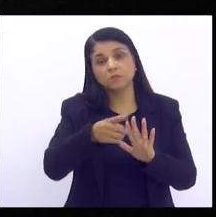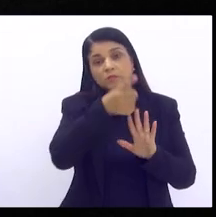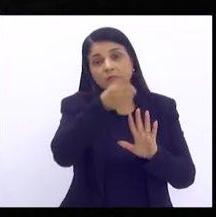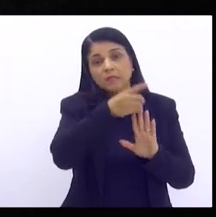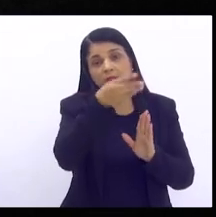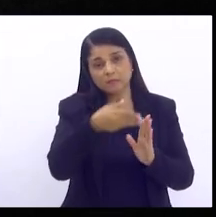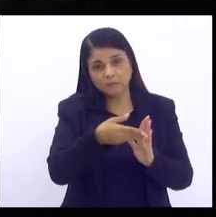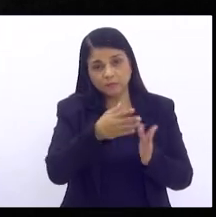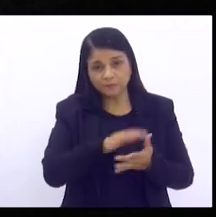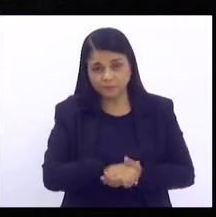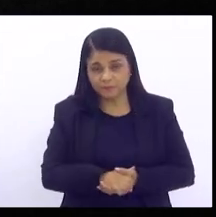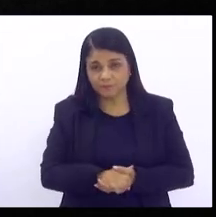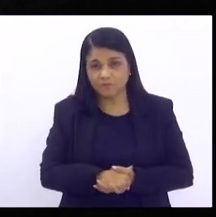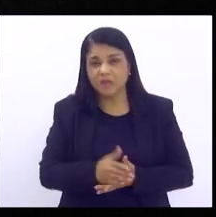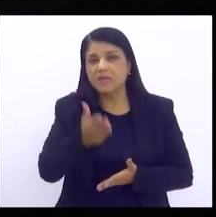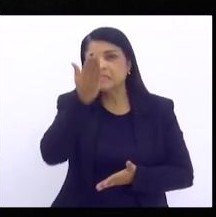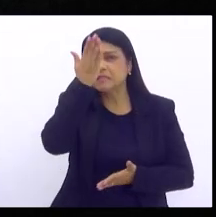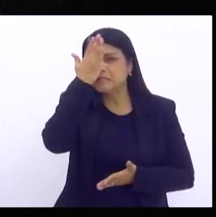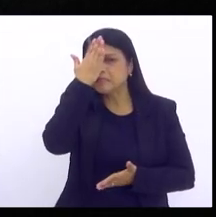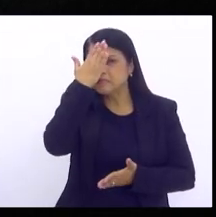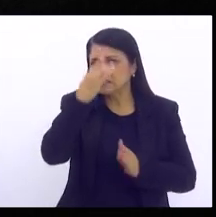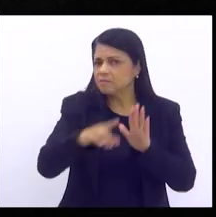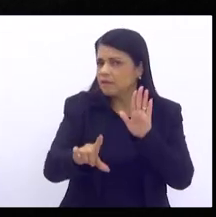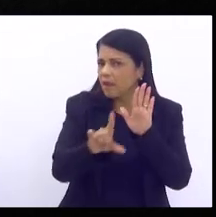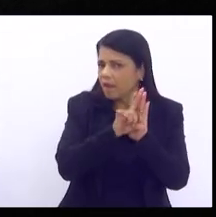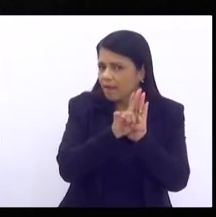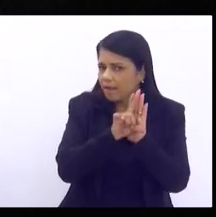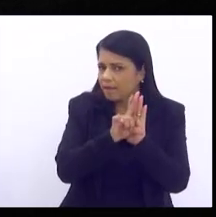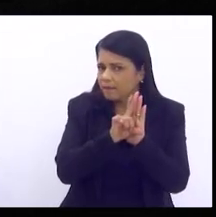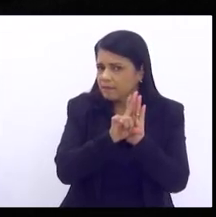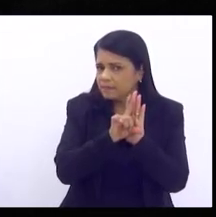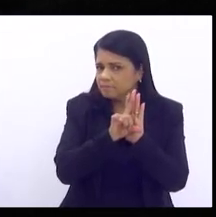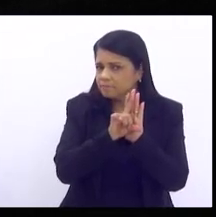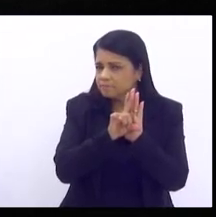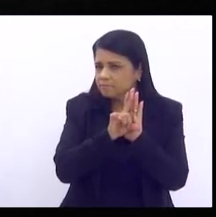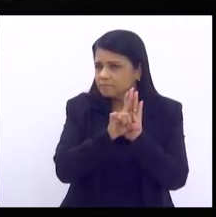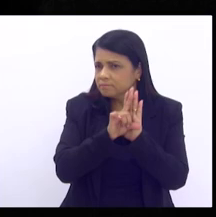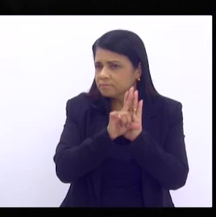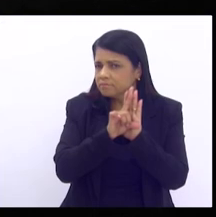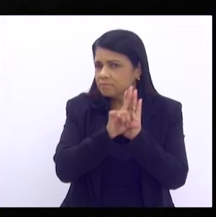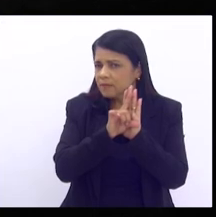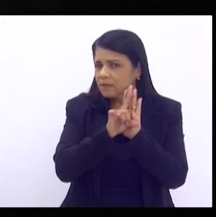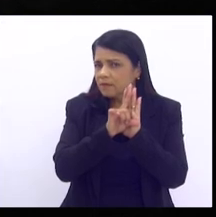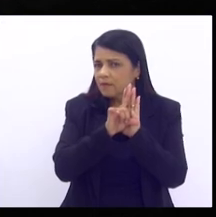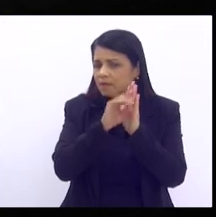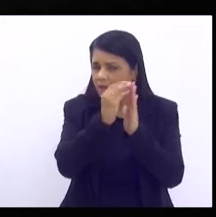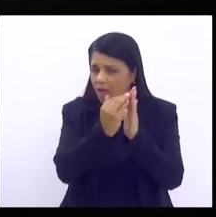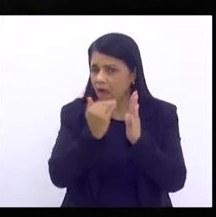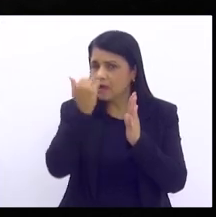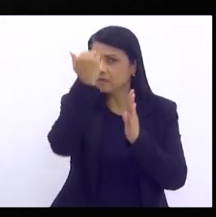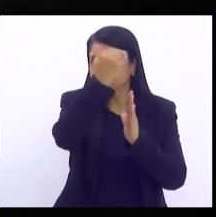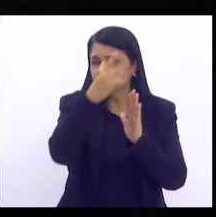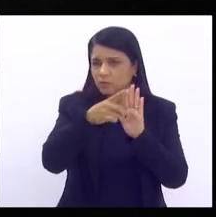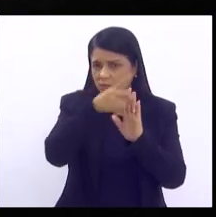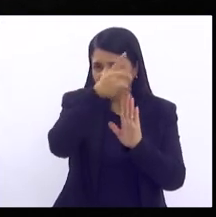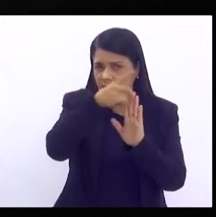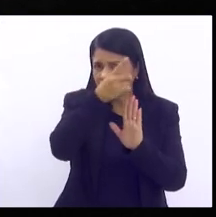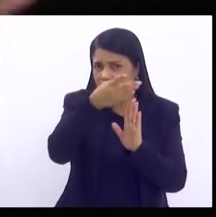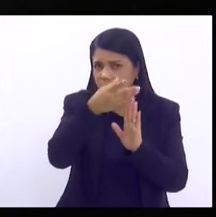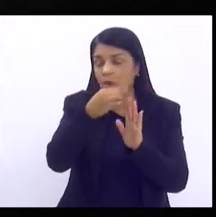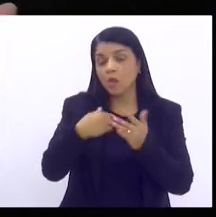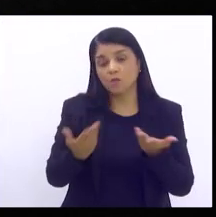Mas a gente sabe que uma lei, ela sobrepõe o decreto. E aí, por isso,